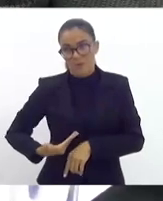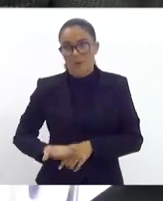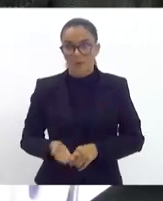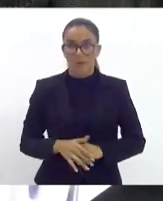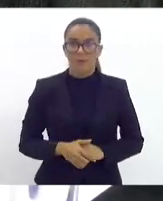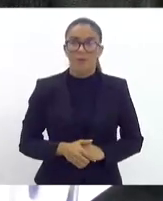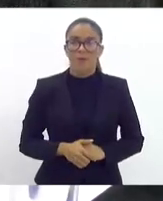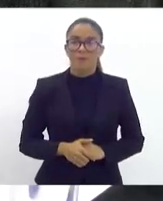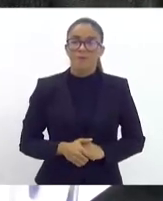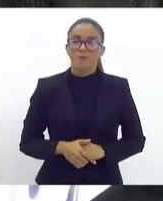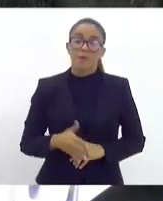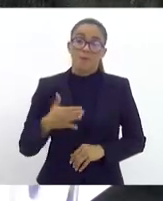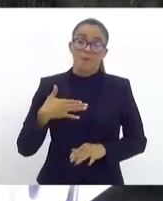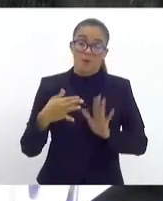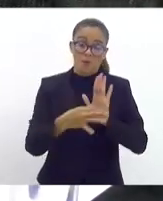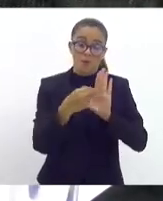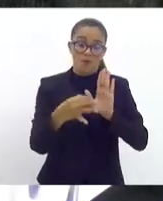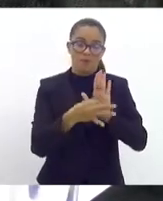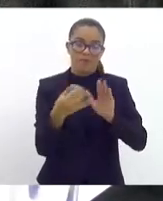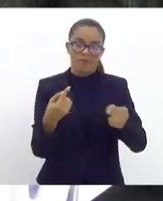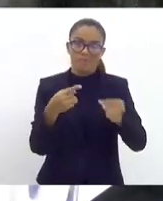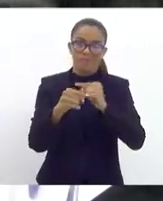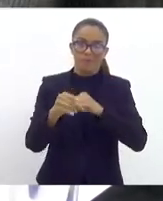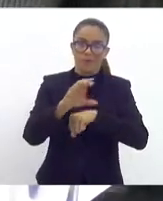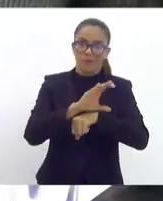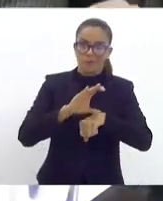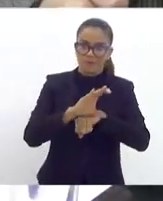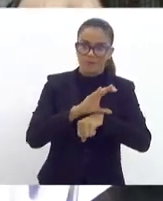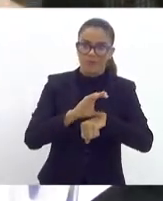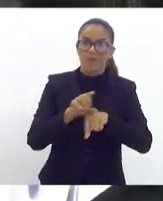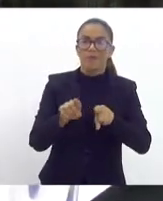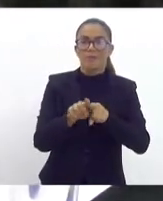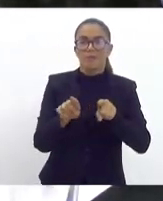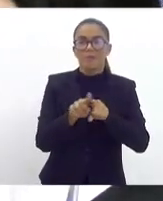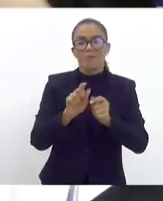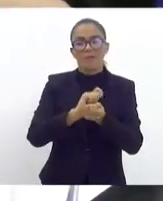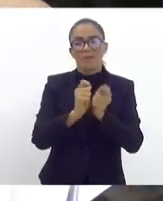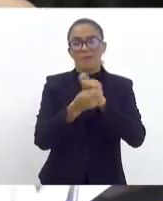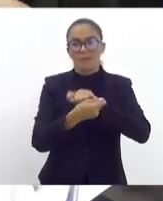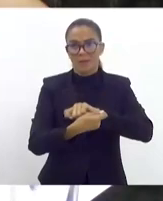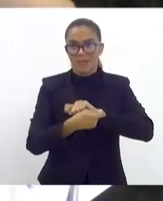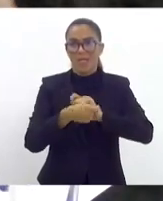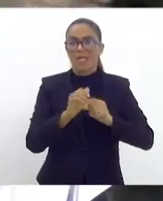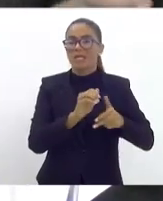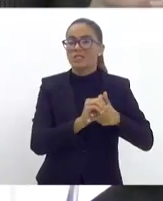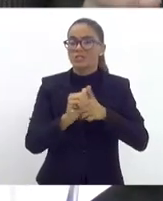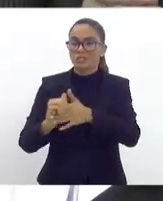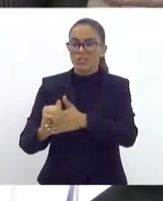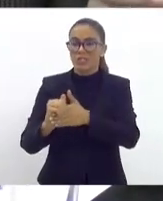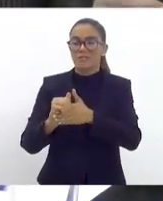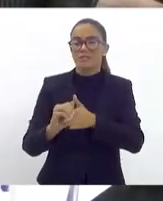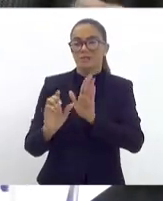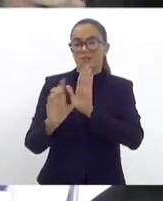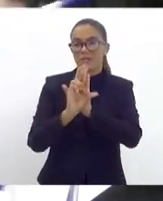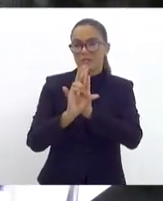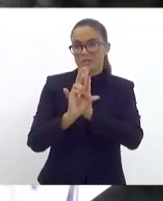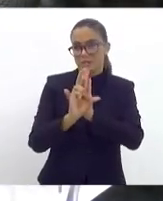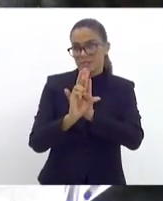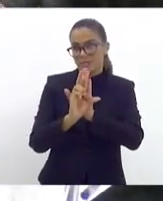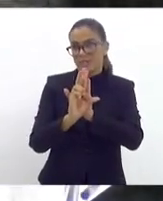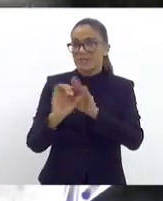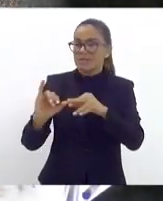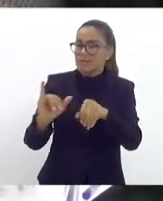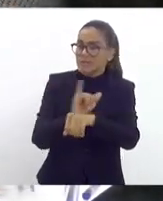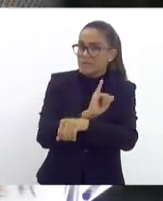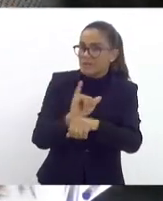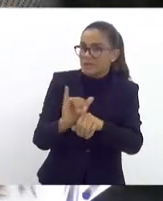é o parecer pela inconstitucionalidade concluindo pela transformação e indicação Legislativa de forma